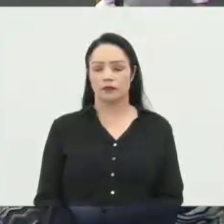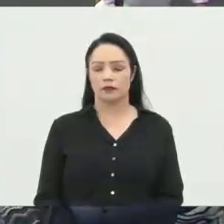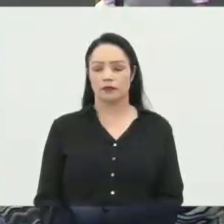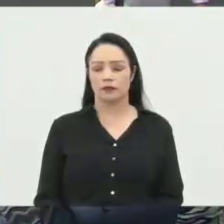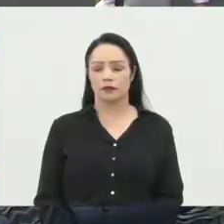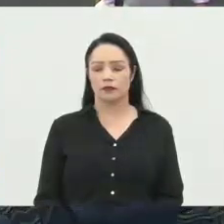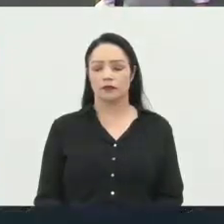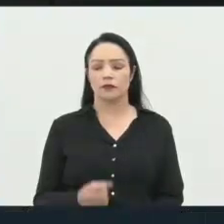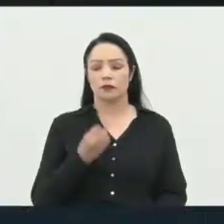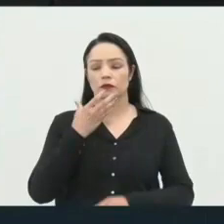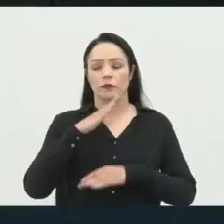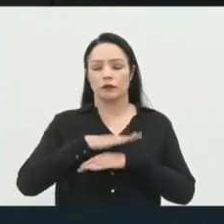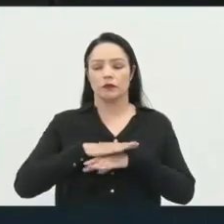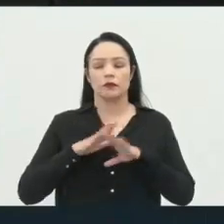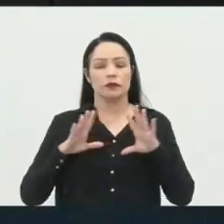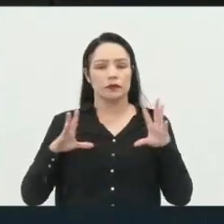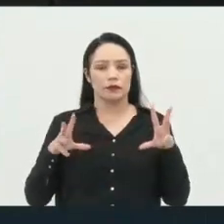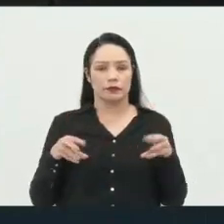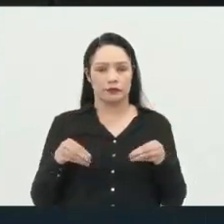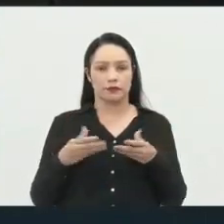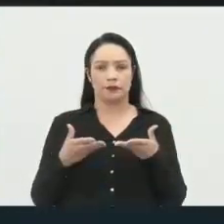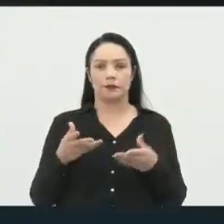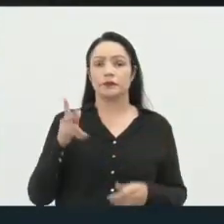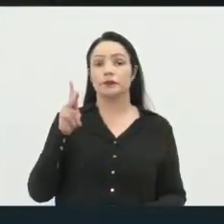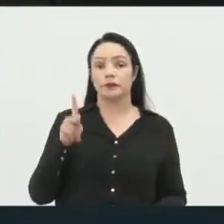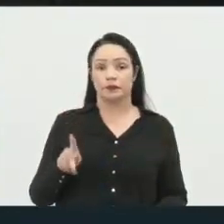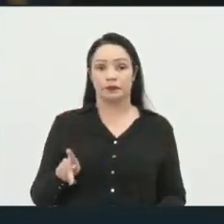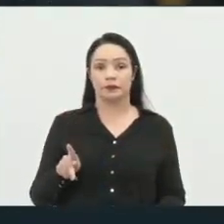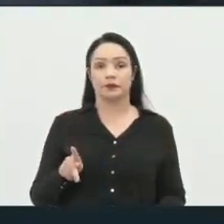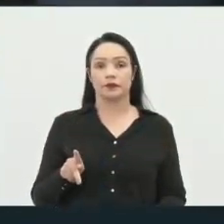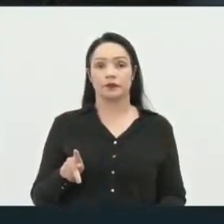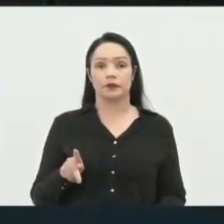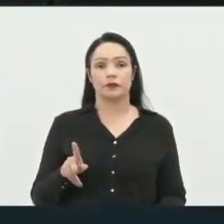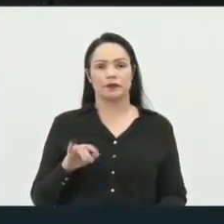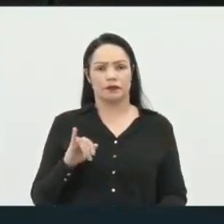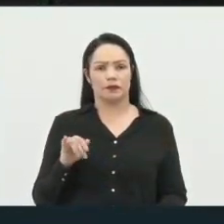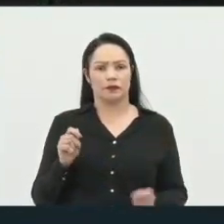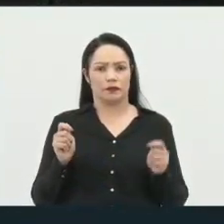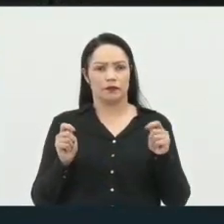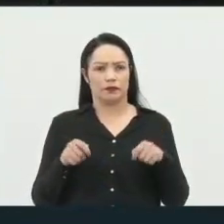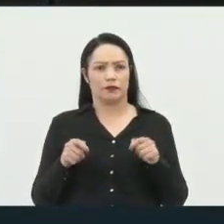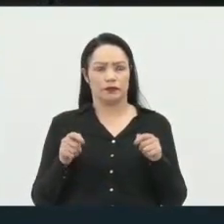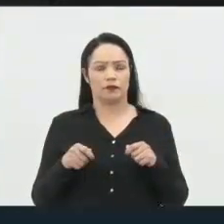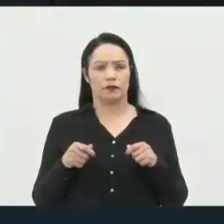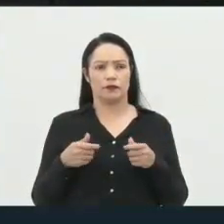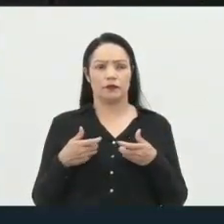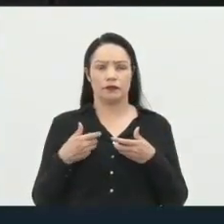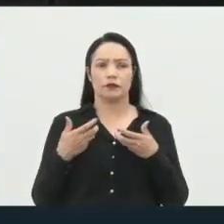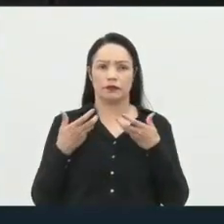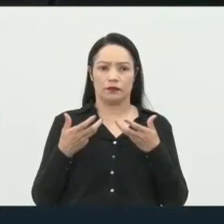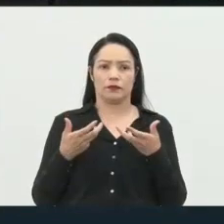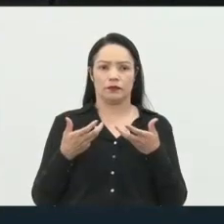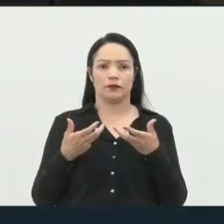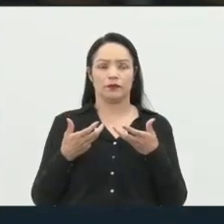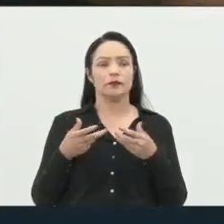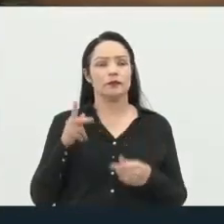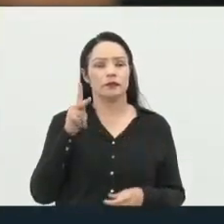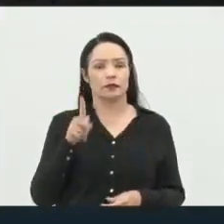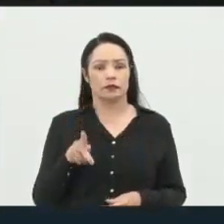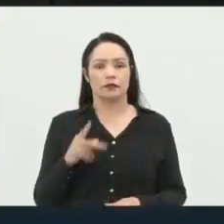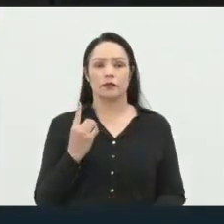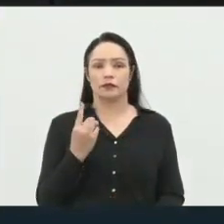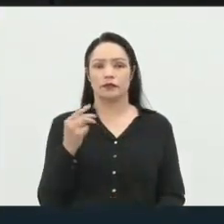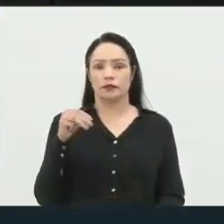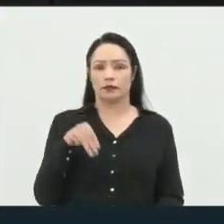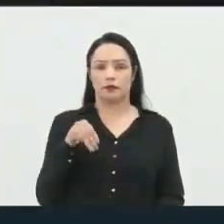Boa tarde a todos senhor presidente se fosse possível eu gostaria que o presidente fizesse um minuto